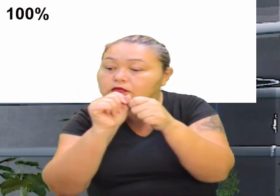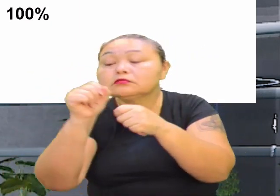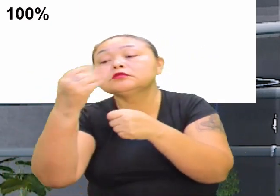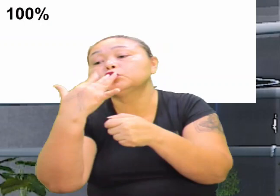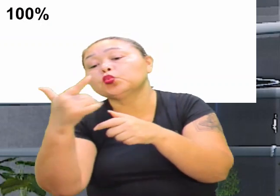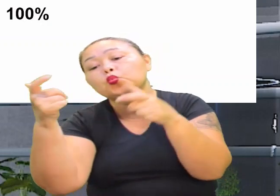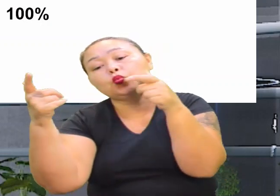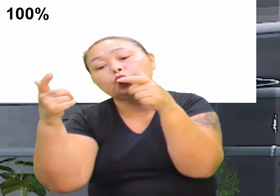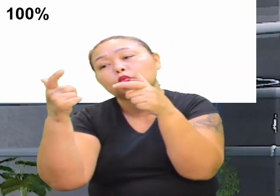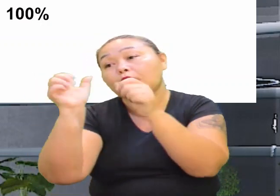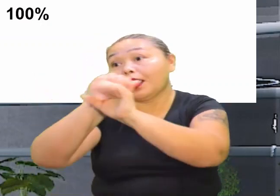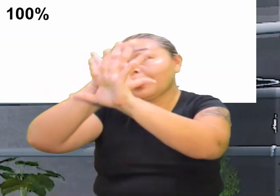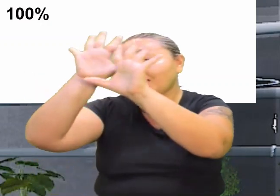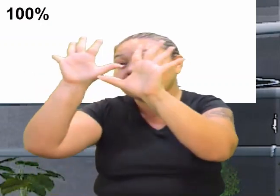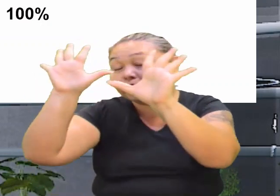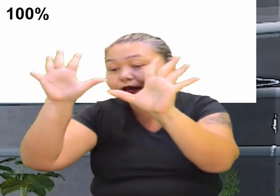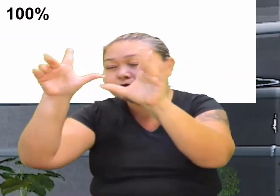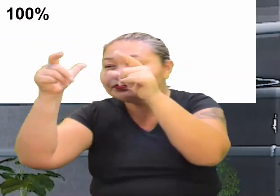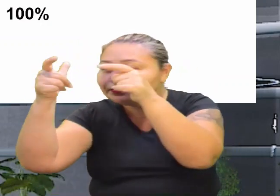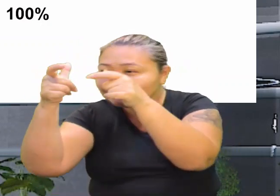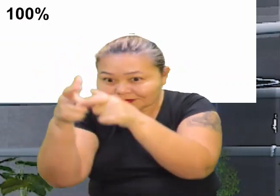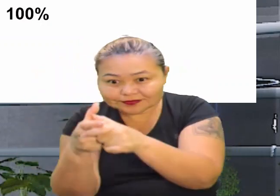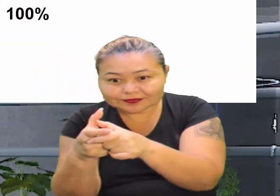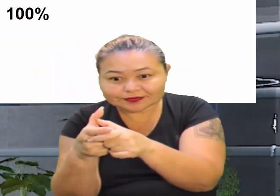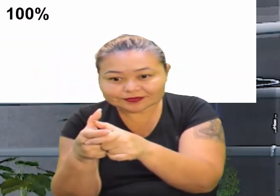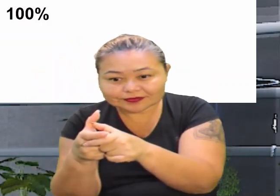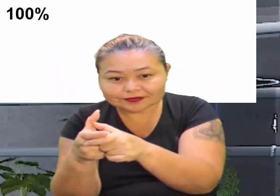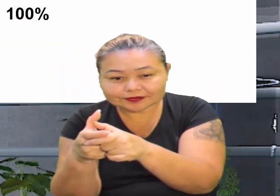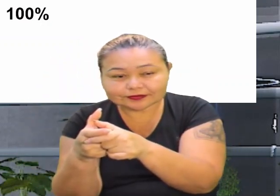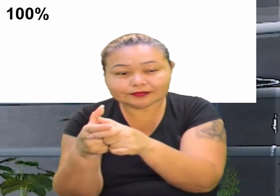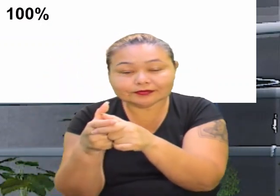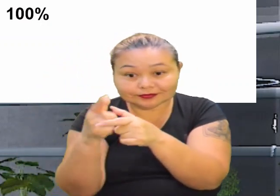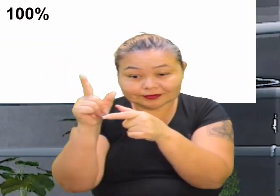cor clara. Esse é um experimento quando a gente